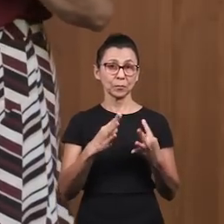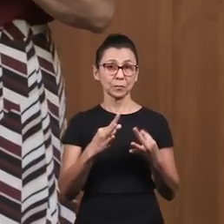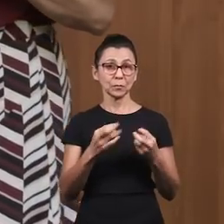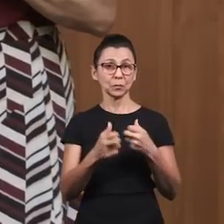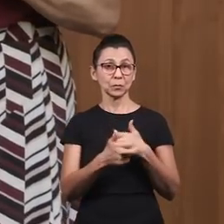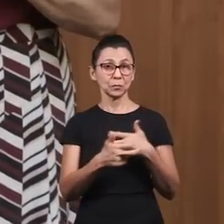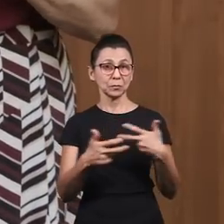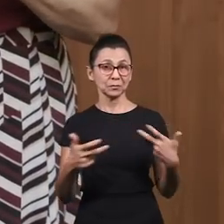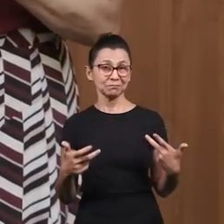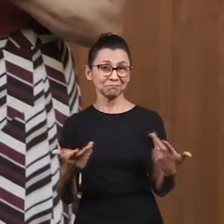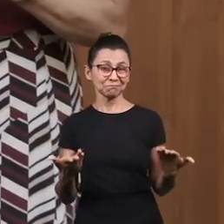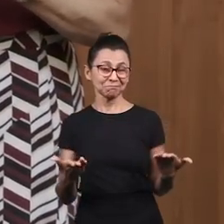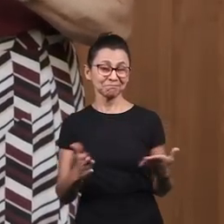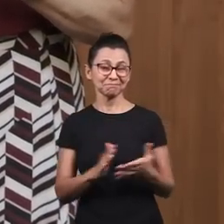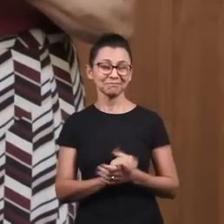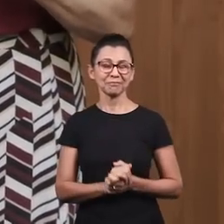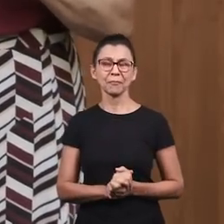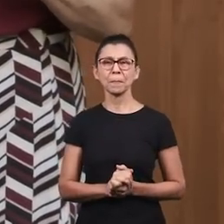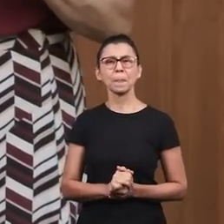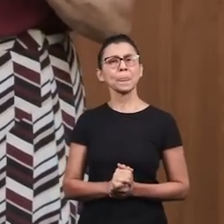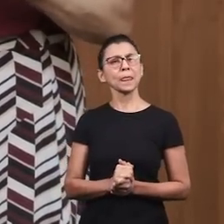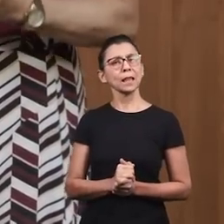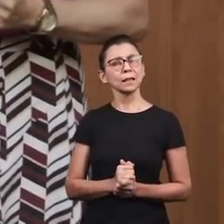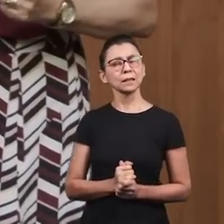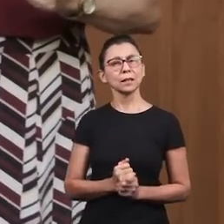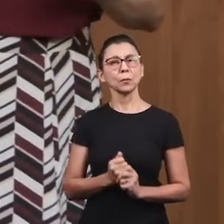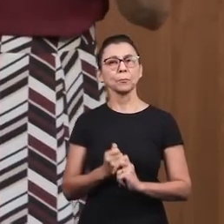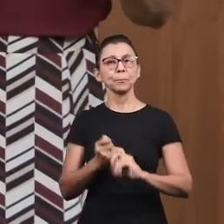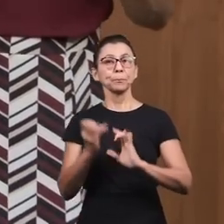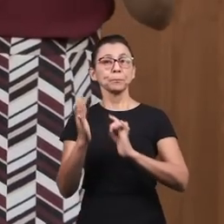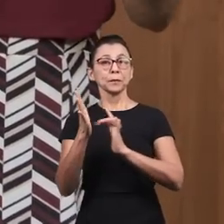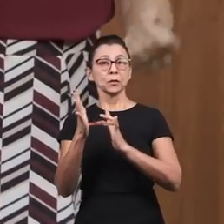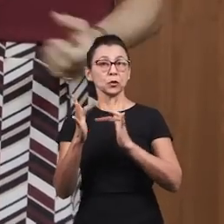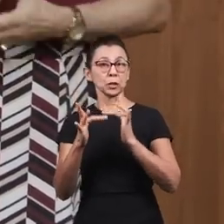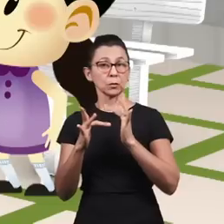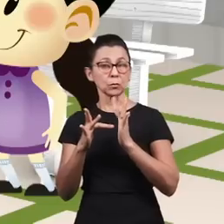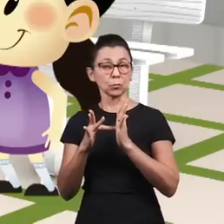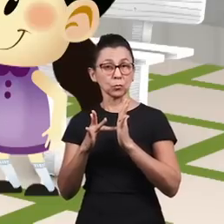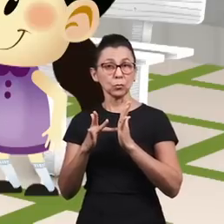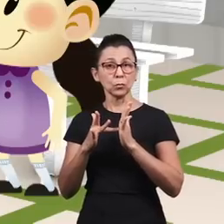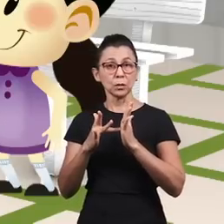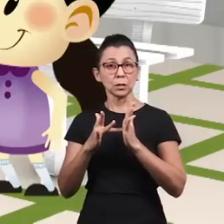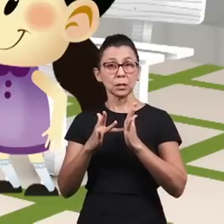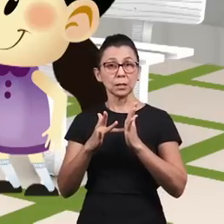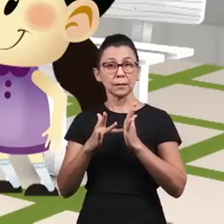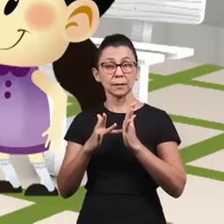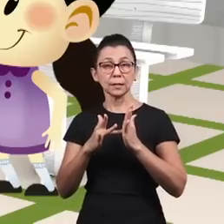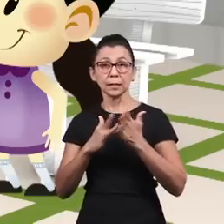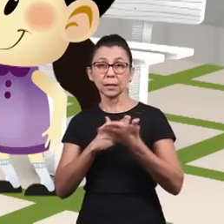as coisas. E Jesus é o início da nossa corrida.